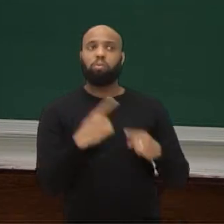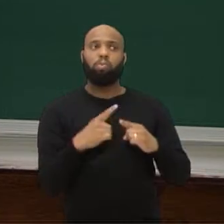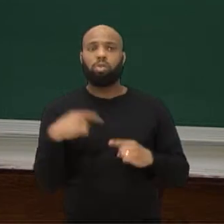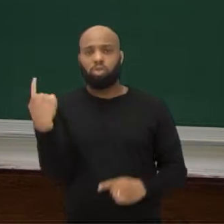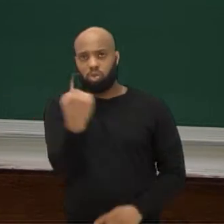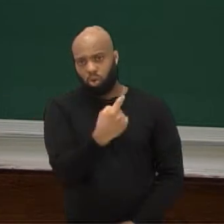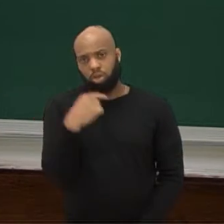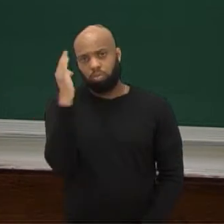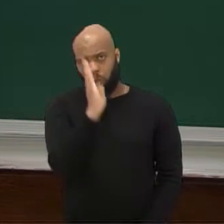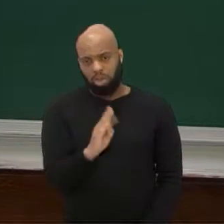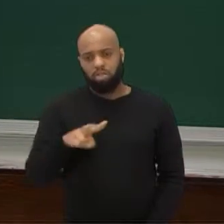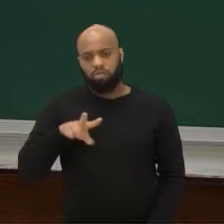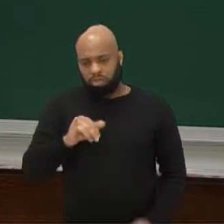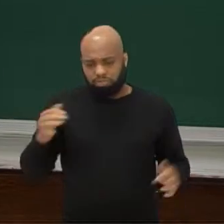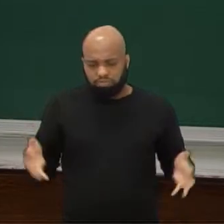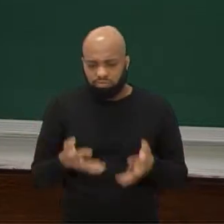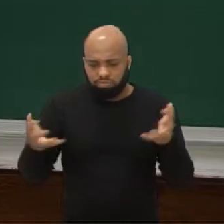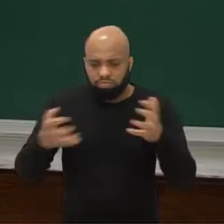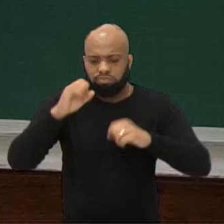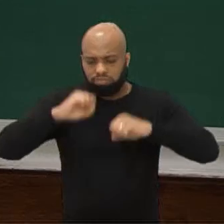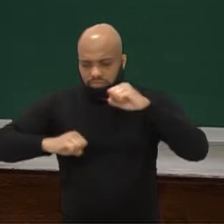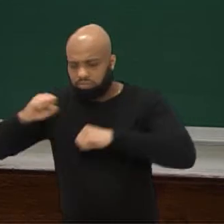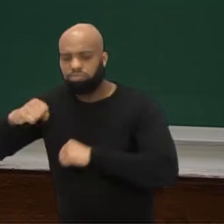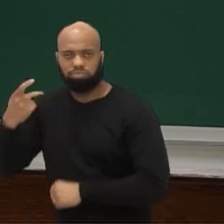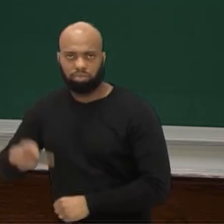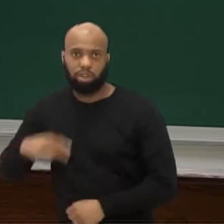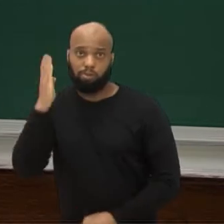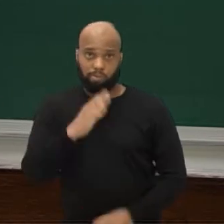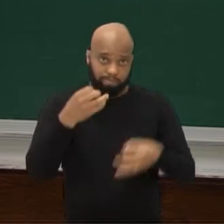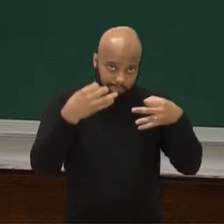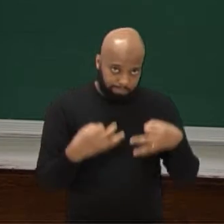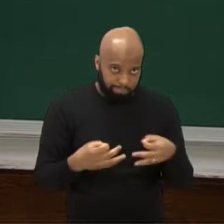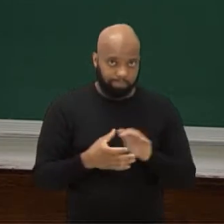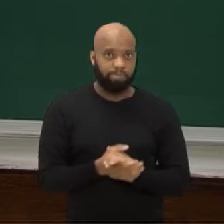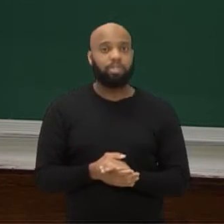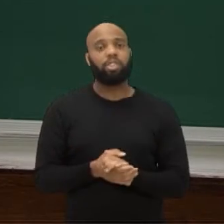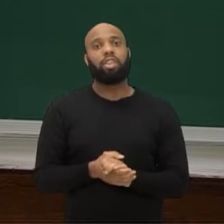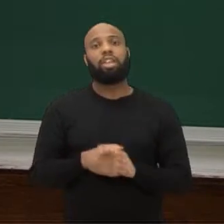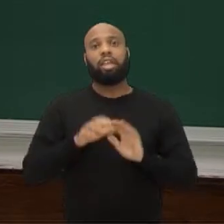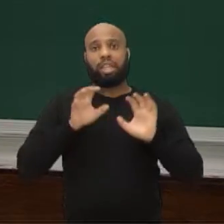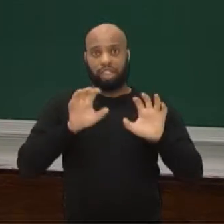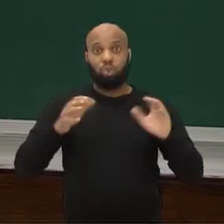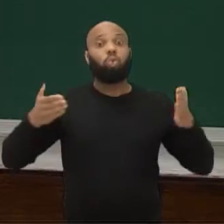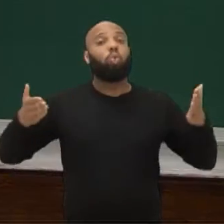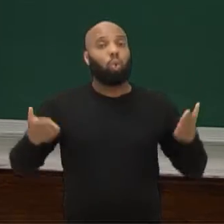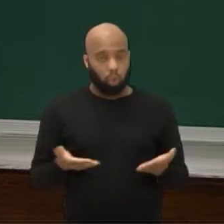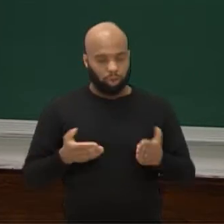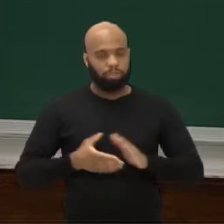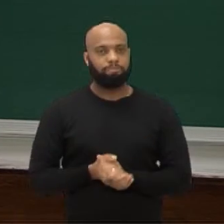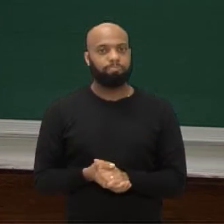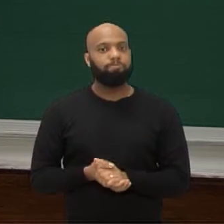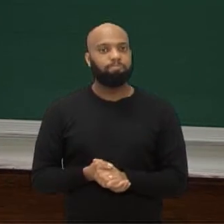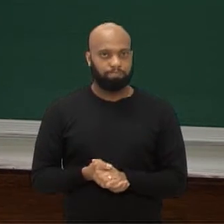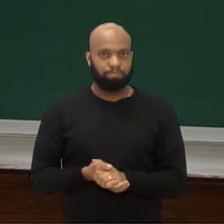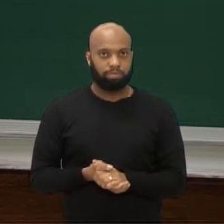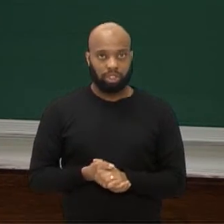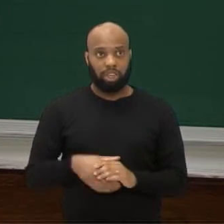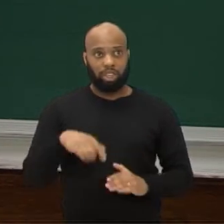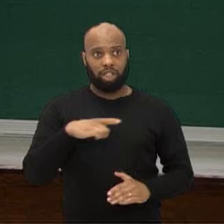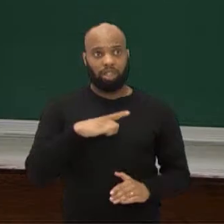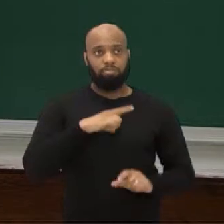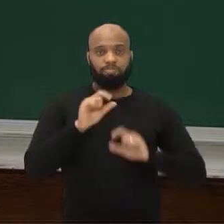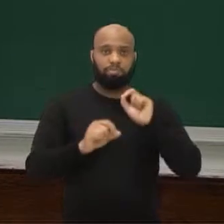somos brasileiros, vamos incentivar os produtores, os fabricantes brasileiros. Isso é hoje. Lembra que nós